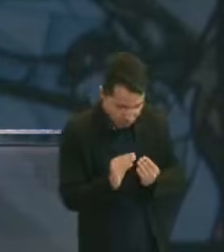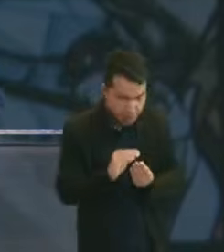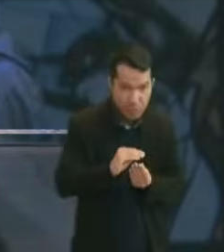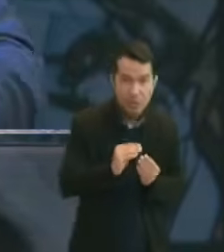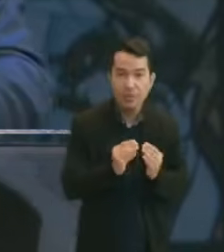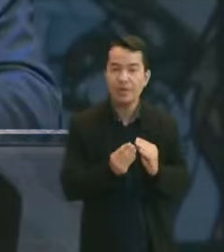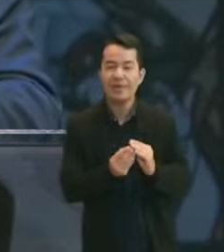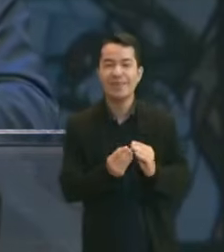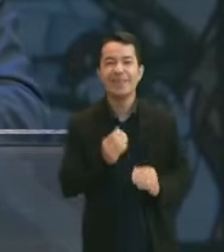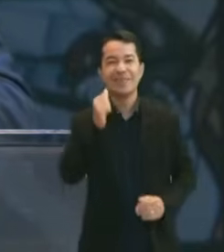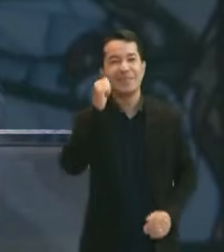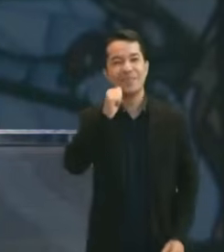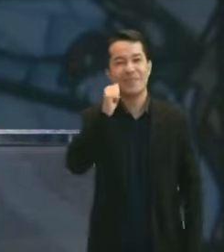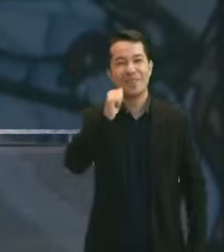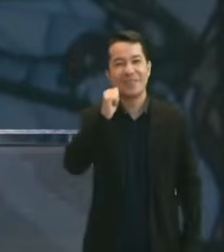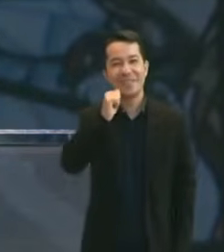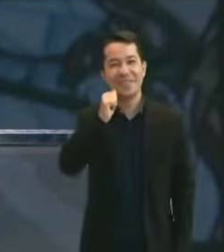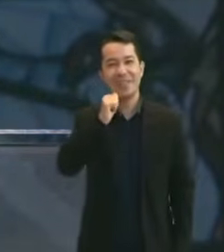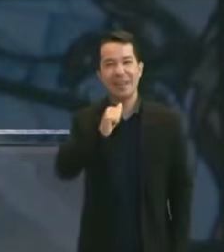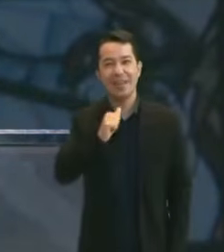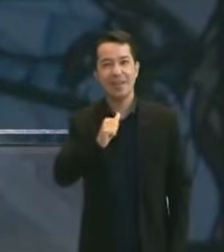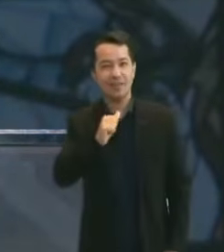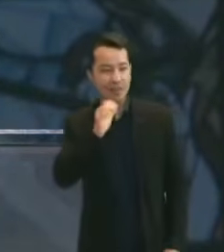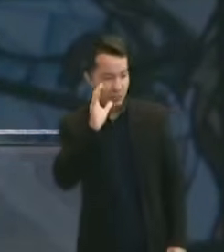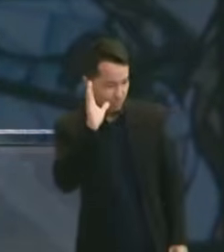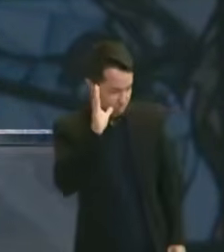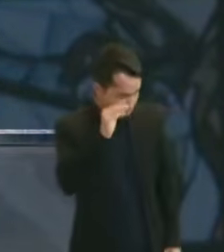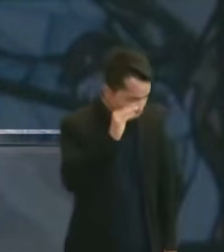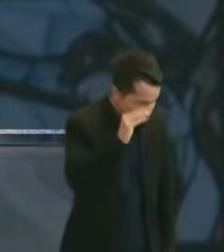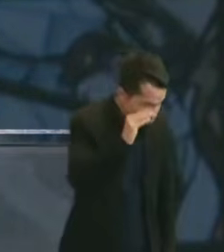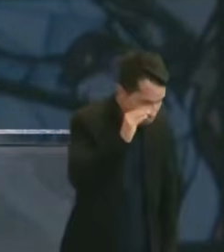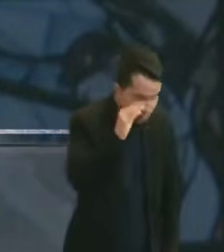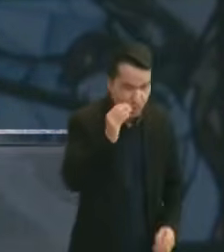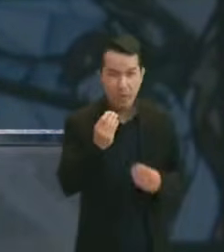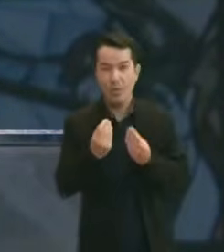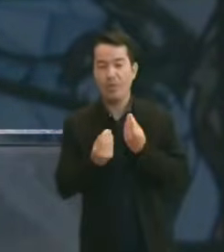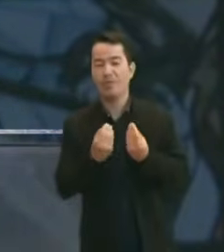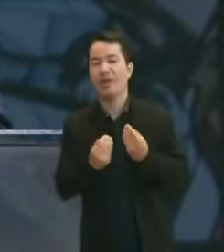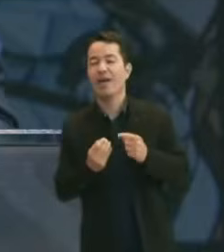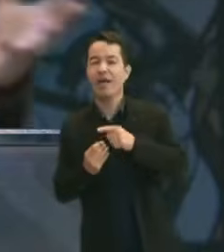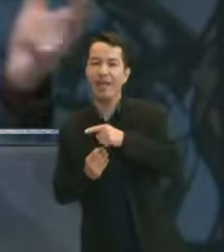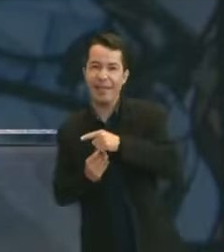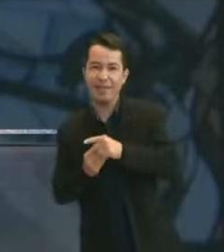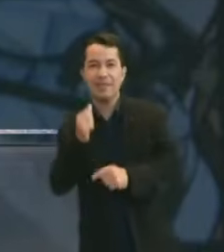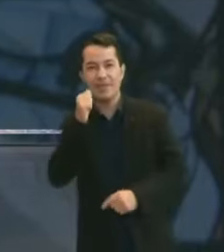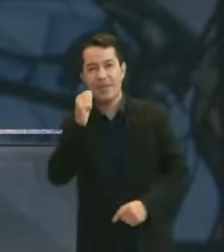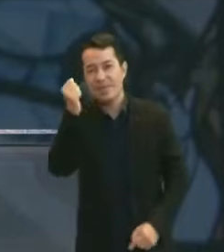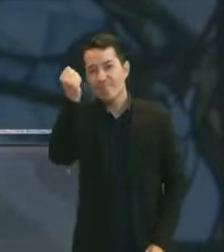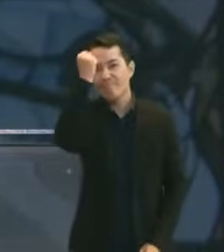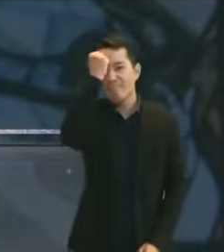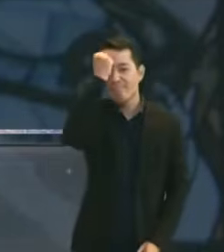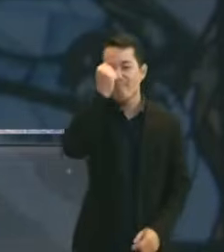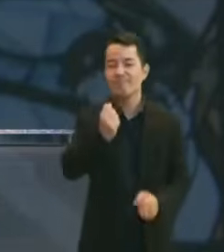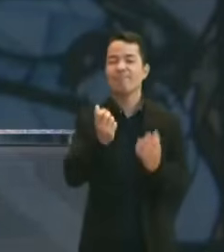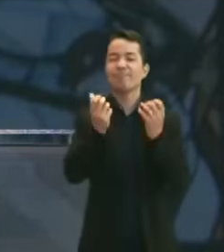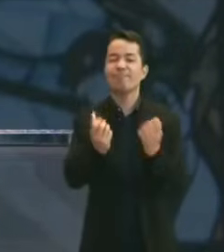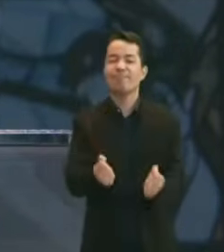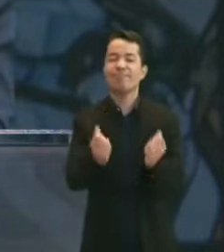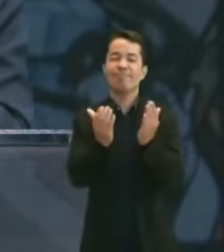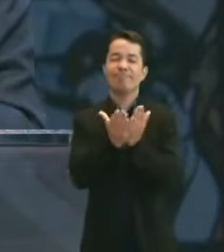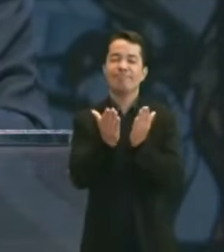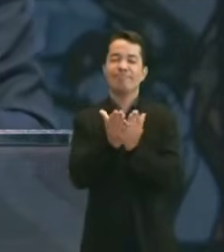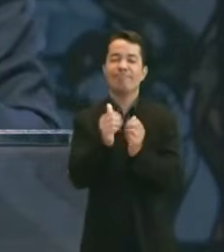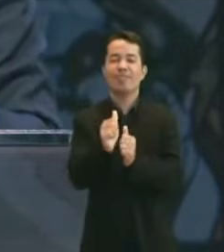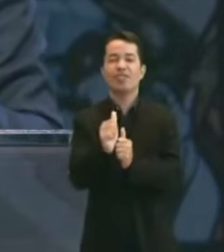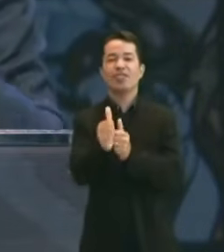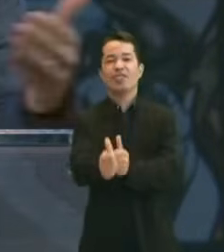aquela mulher no final do chá, e foi um momento muito importante na conversão daquela senhora à fé cristã. E eu lembro